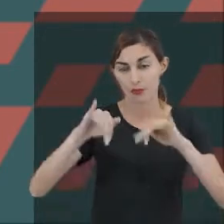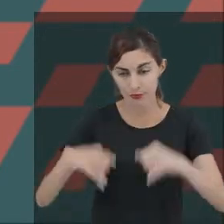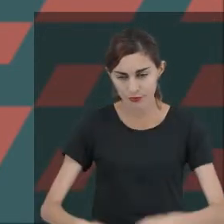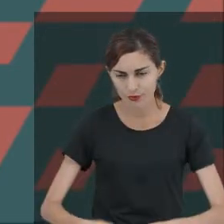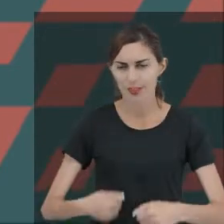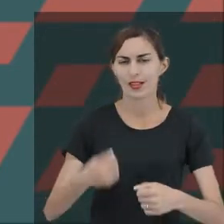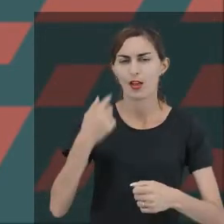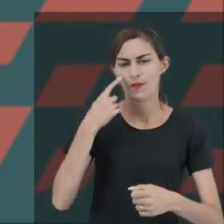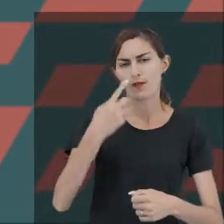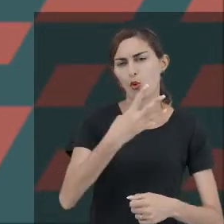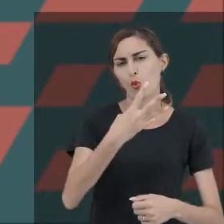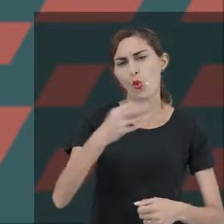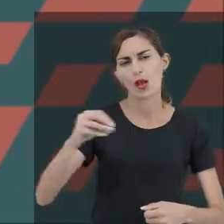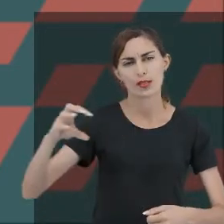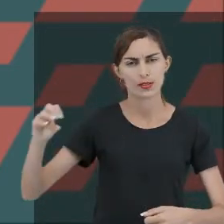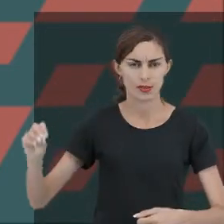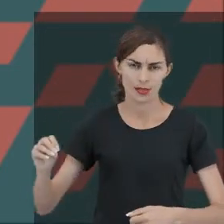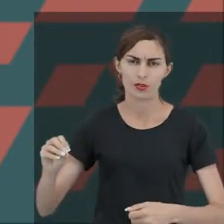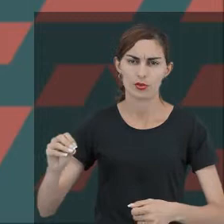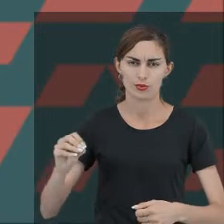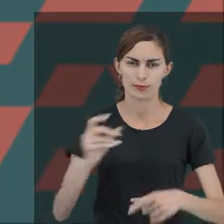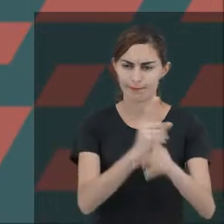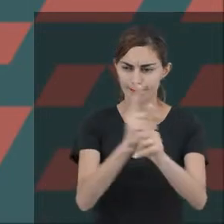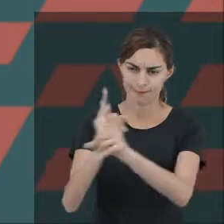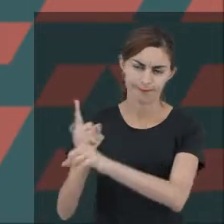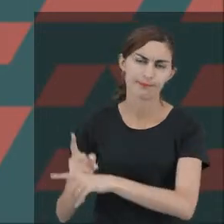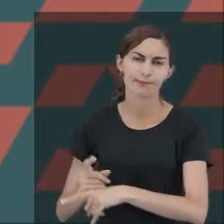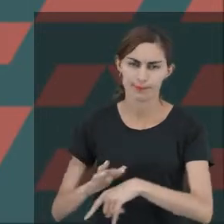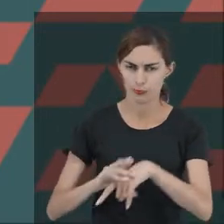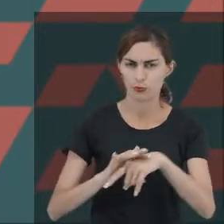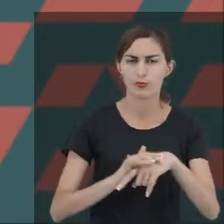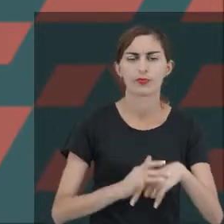se configurou em 400 casos.